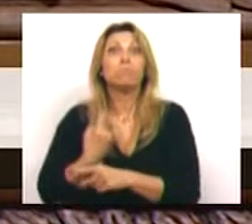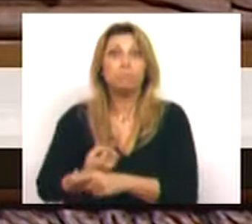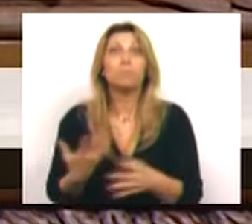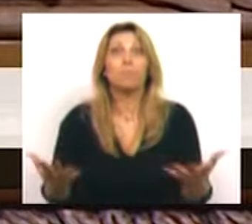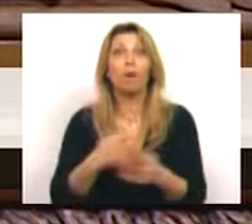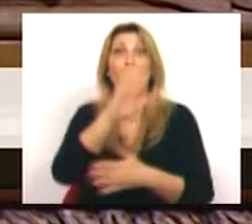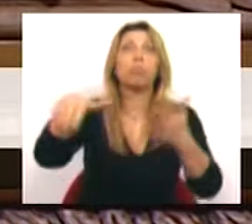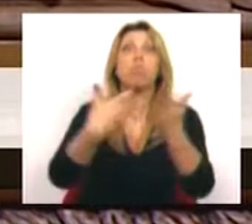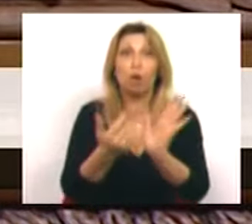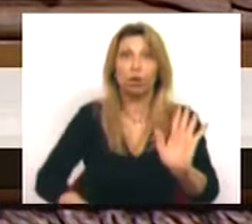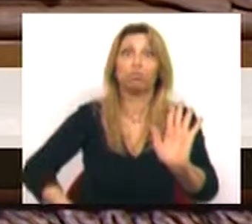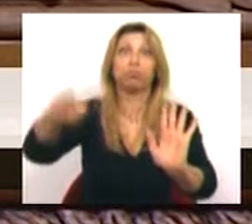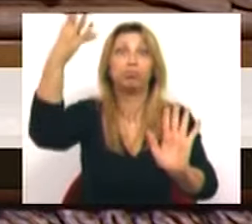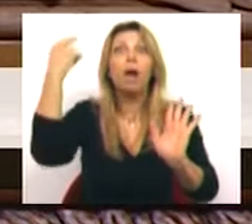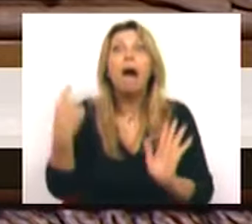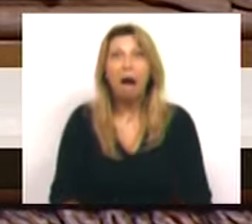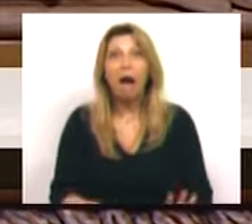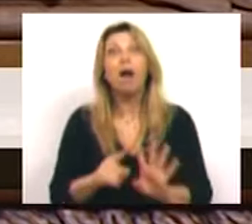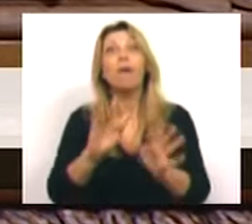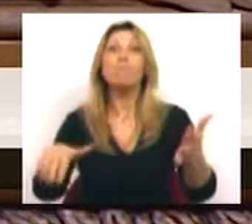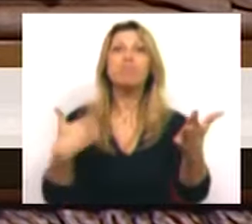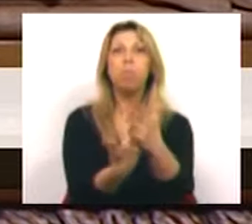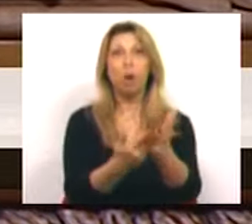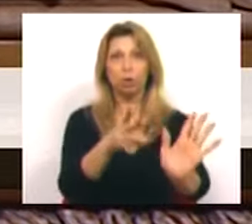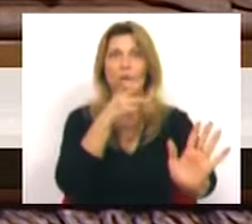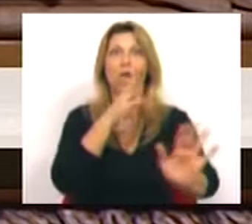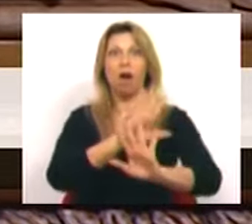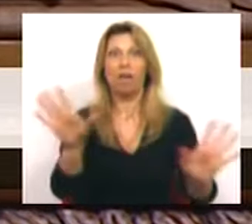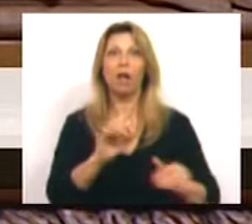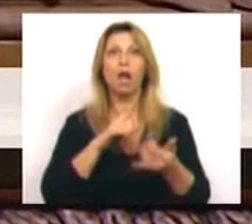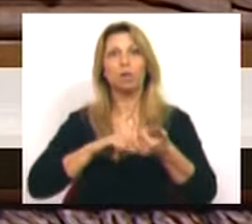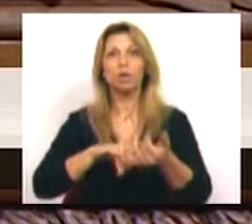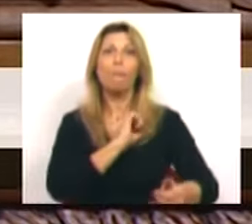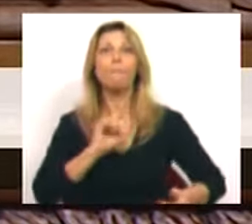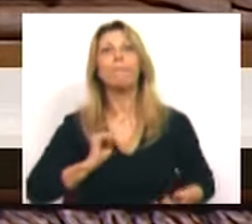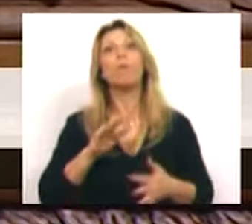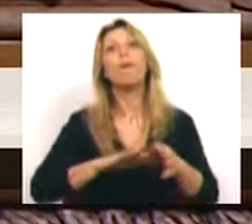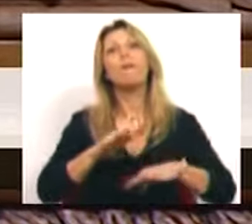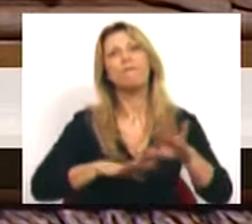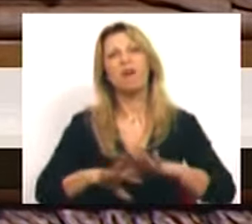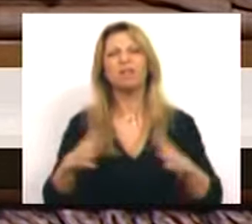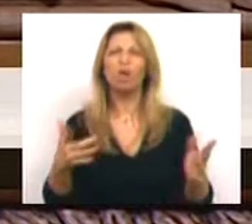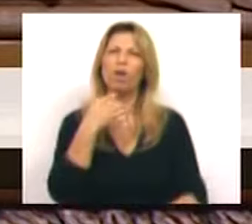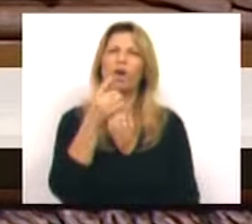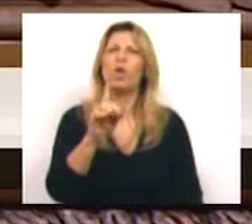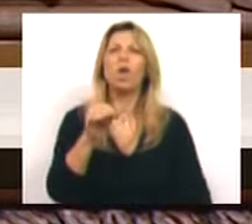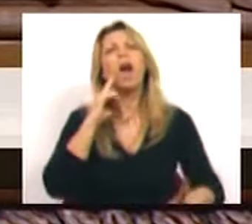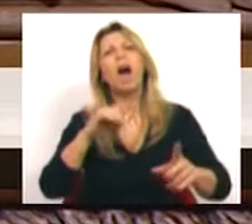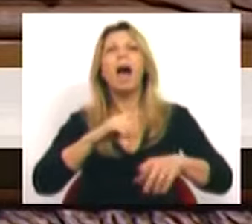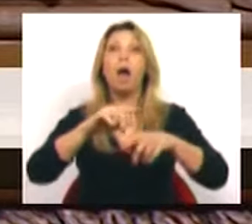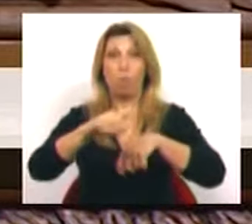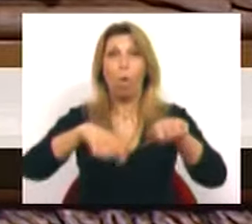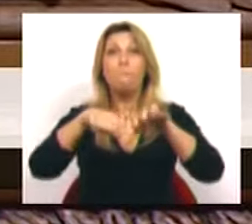casos devastadoras, das associações patronais. E não venham com o presente envenenado da